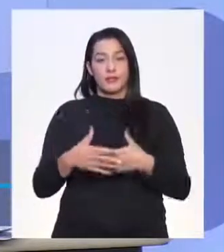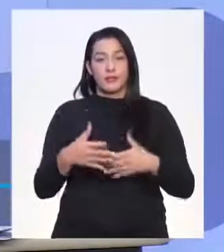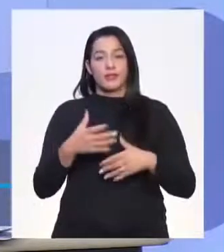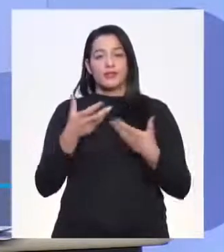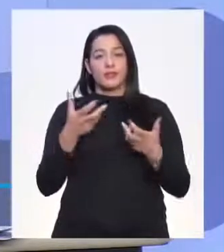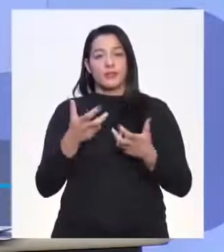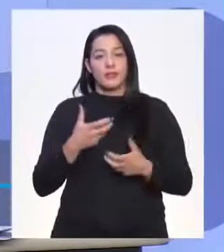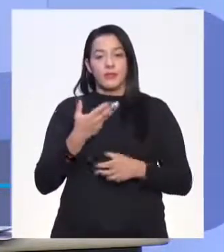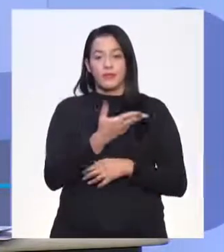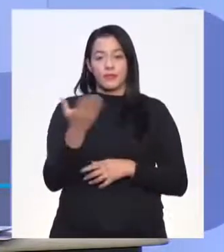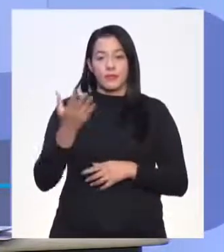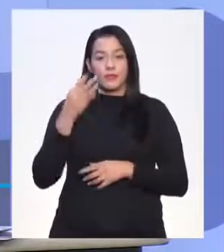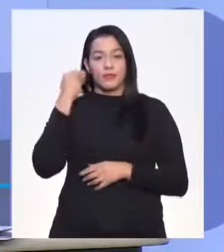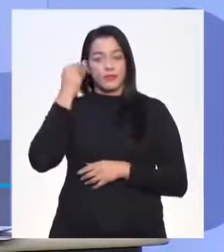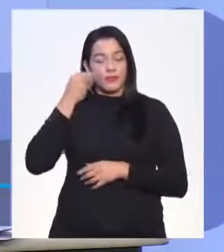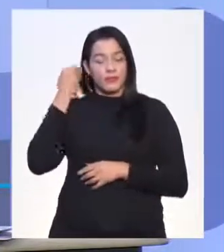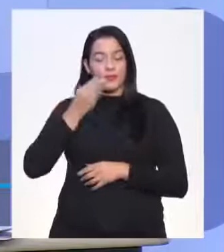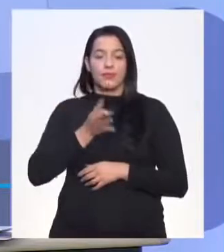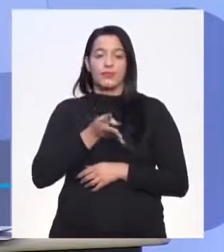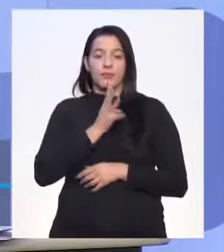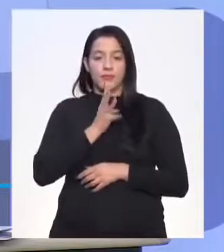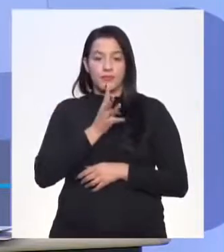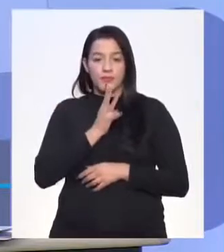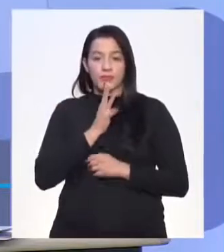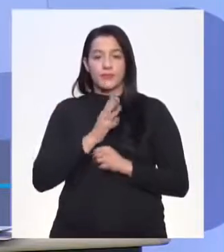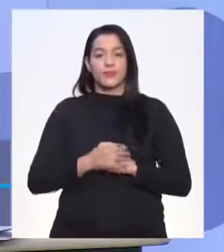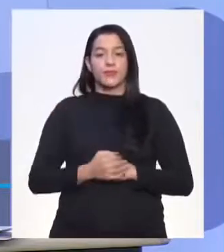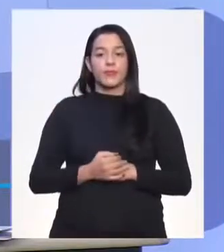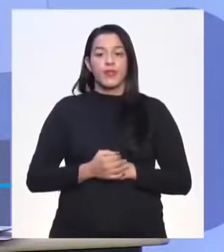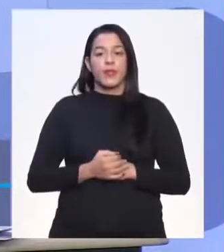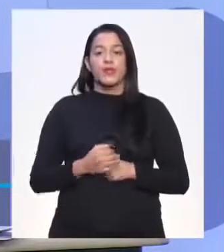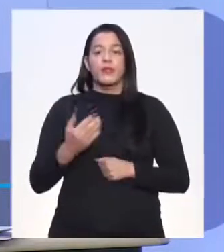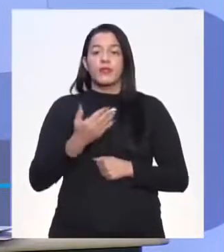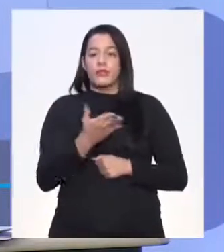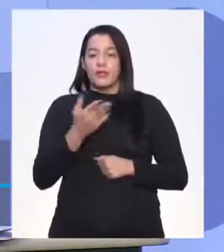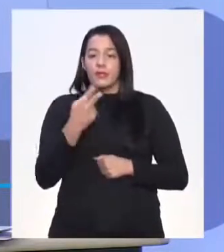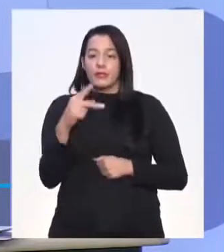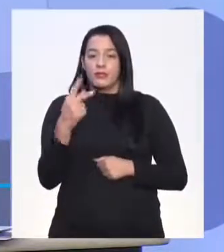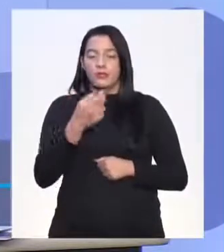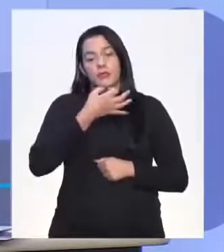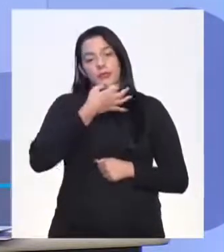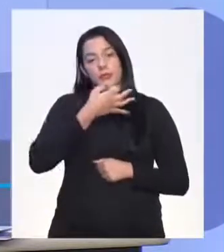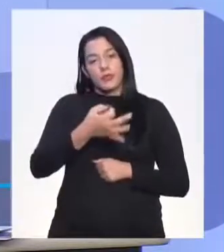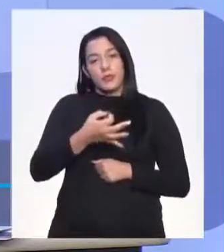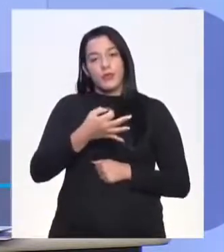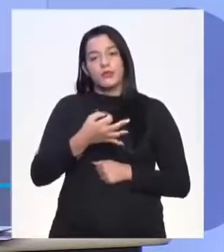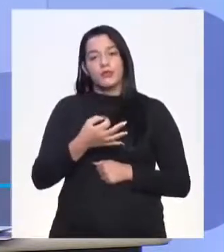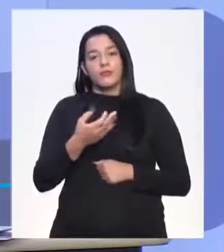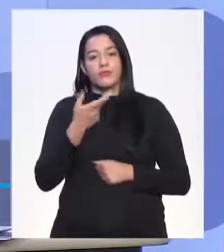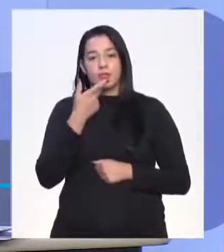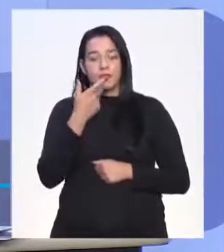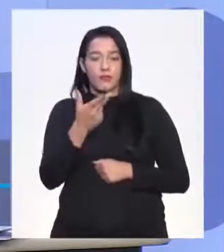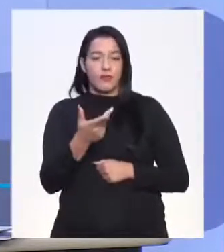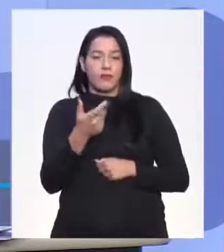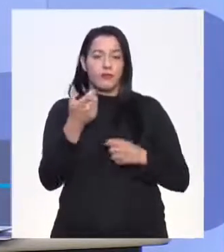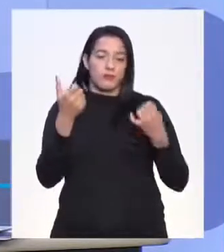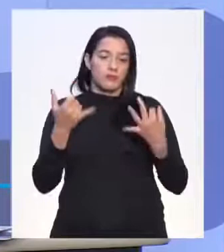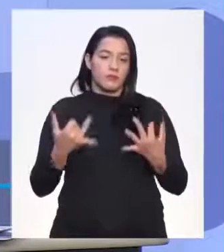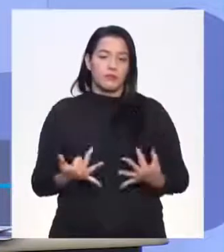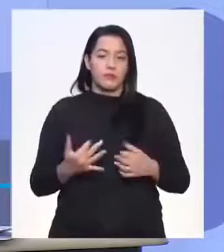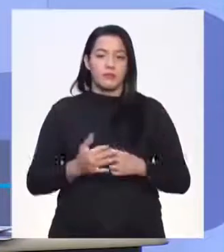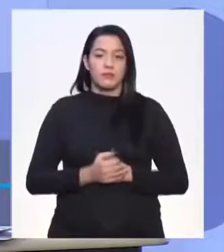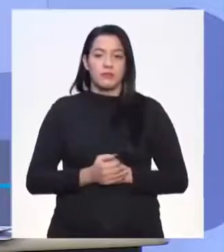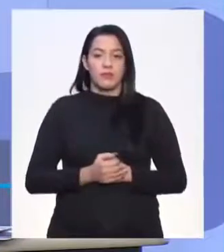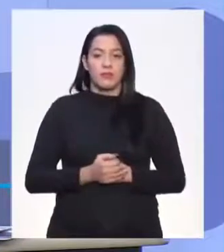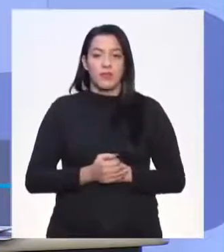considerando os seus conhecimentos prévios e colocar a sua opinião, fazer um comentário sobre, certo? E